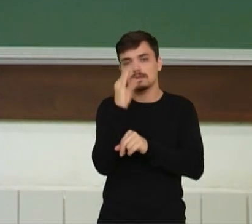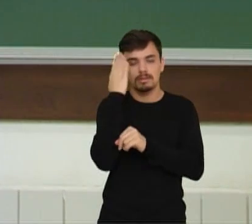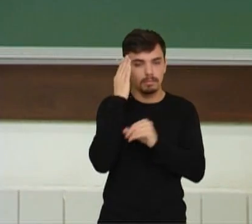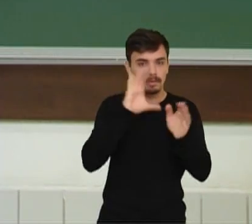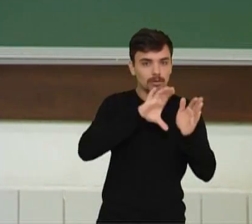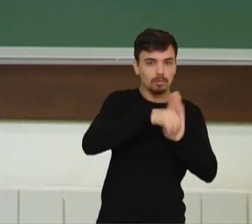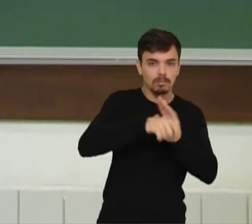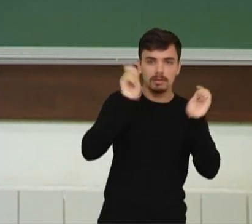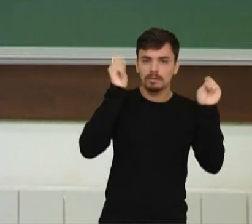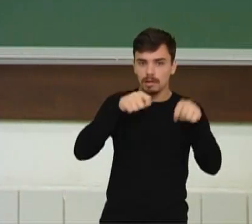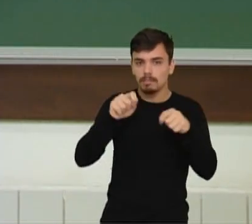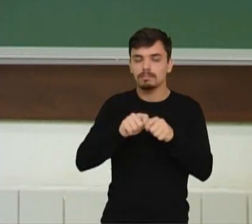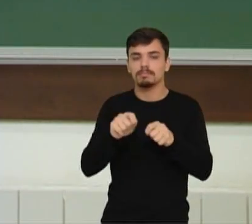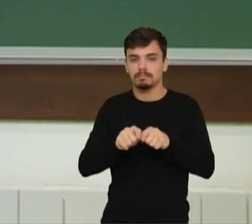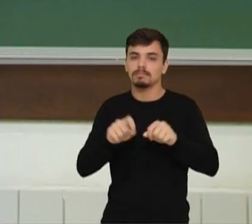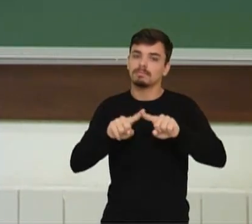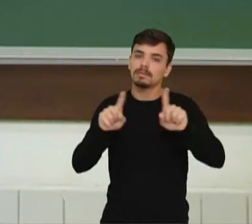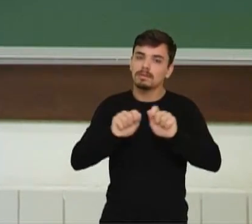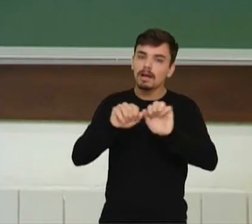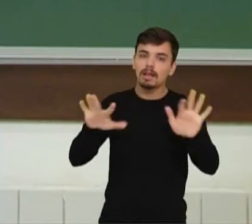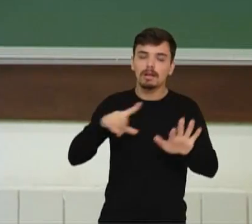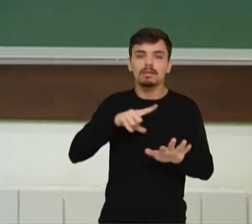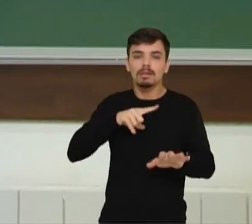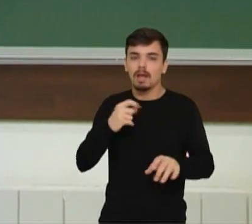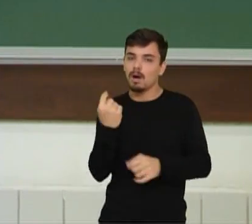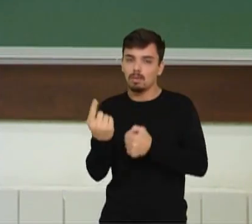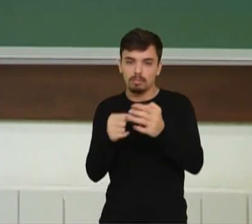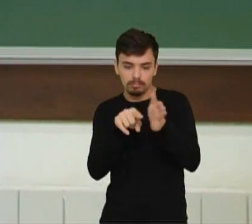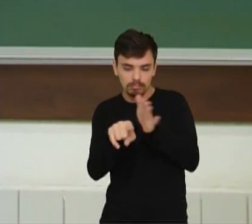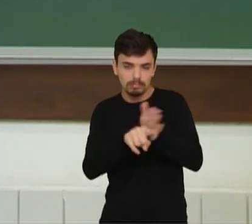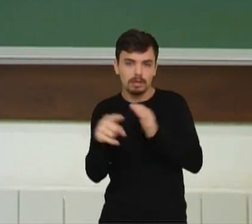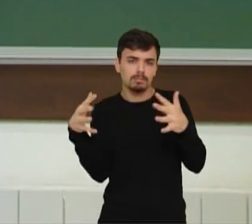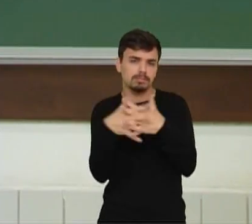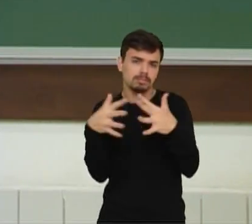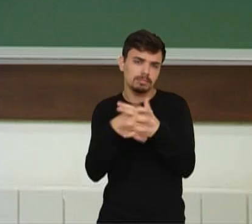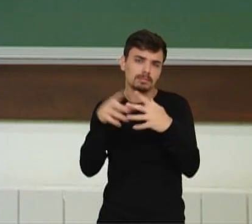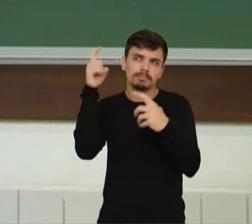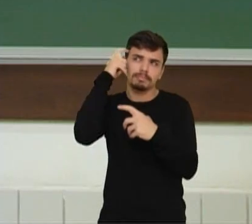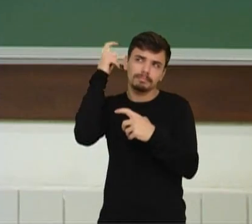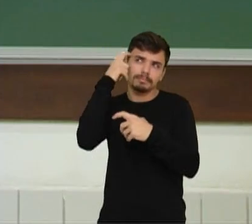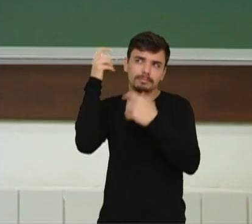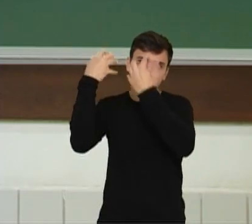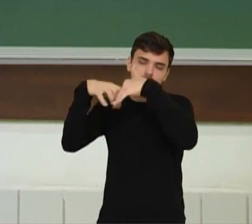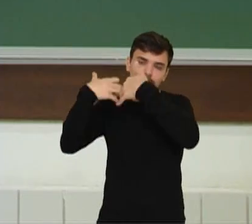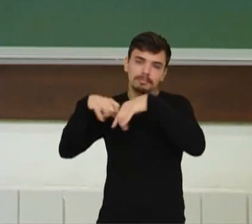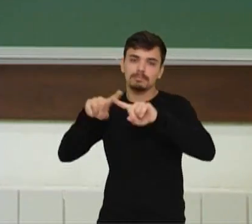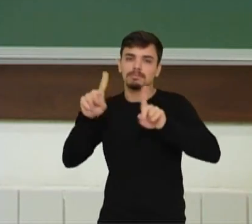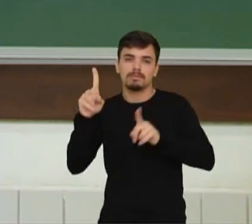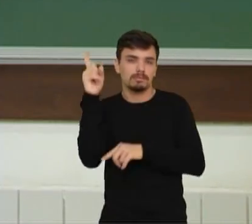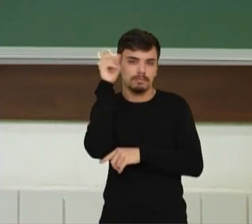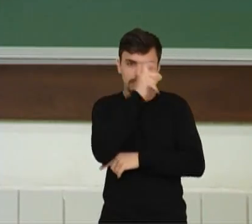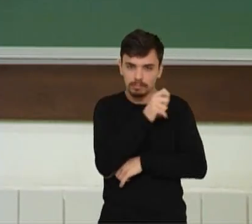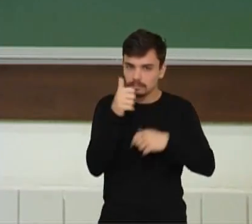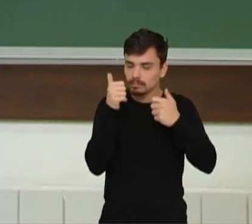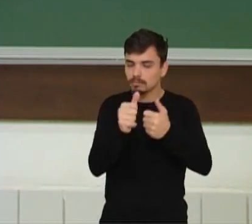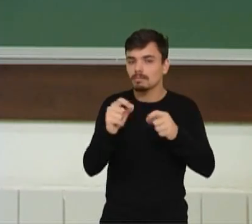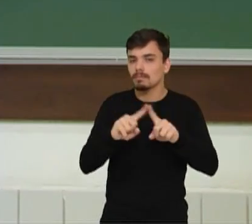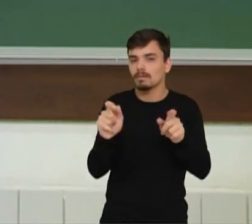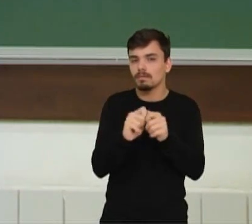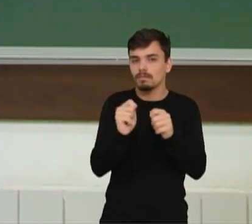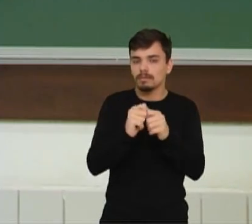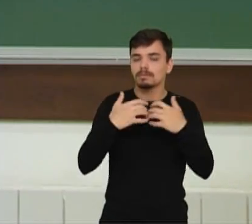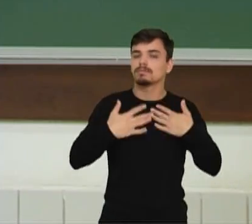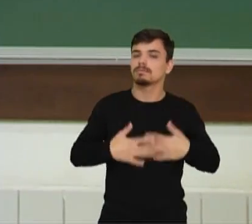você consegue fazer. Claro que existem algumas questões que são um pouco mais complicadas, que você tem que pensar um pouco mais, mas não é nada muito difícil. Então, é só fazer